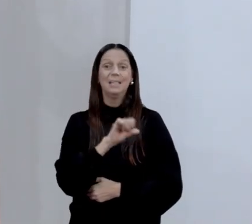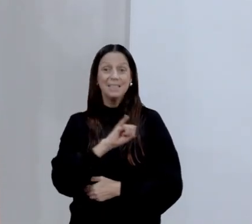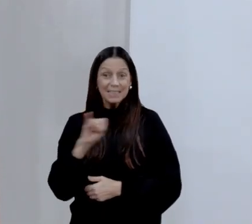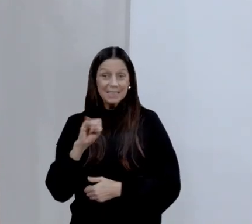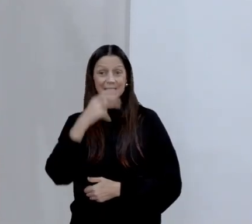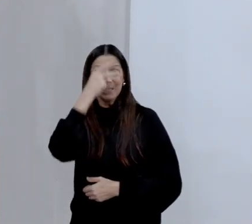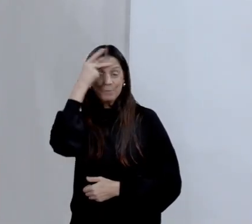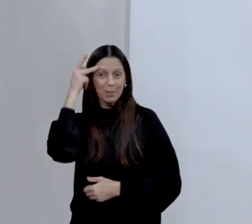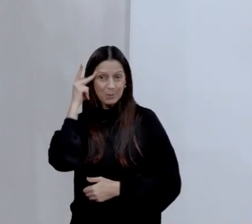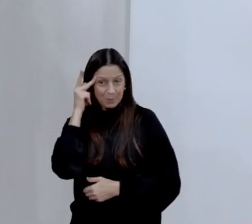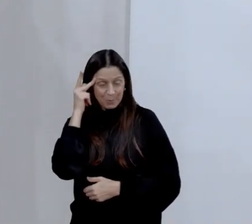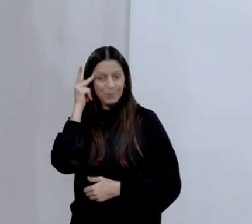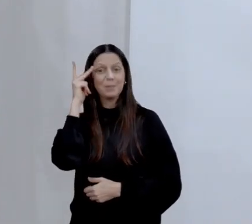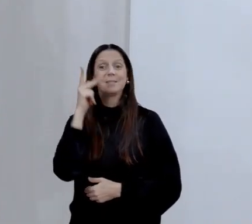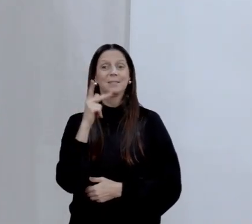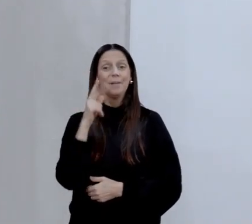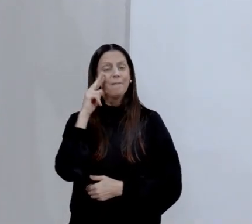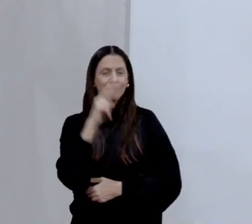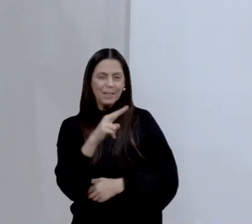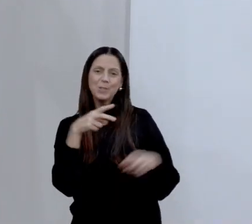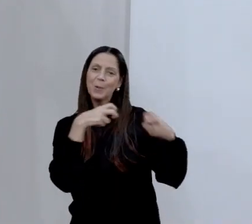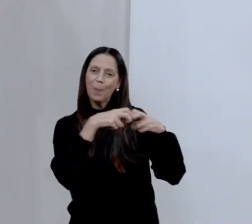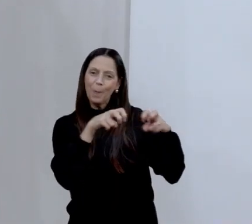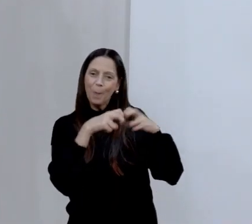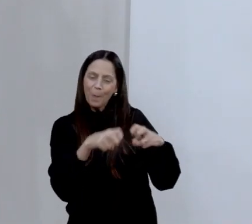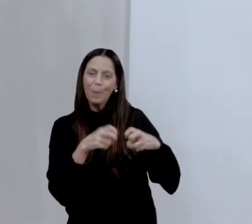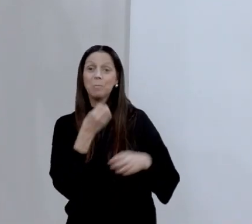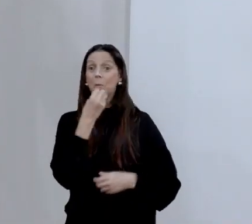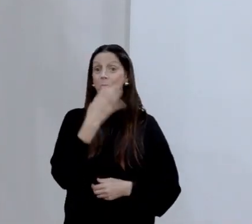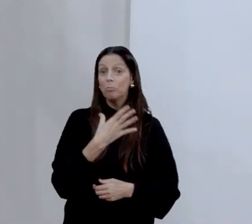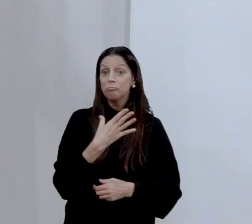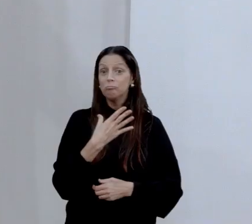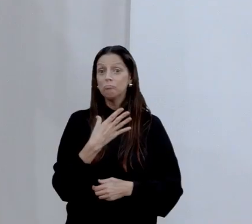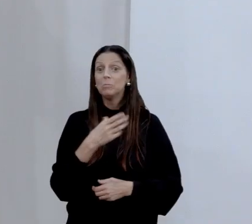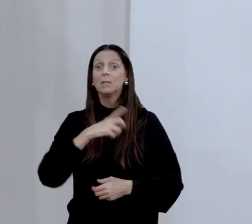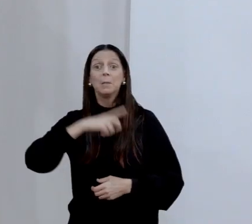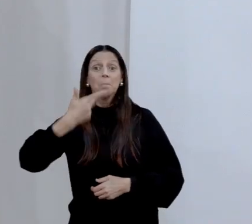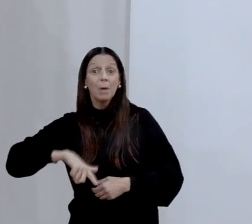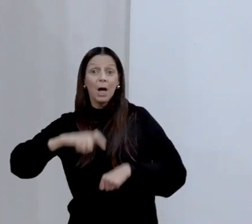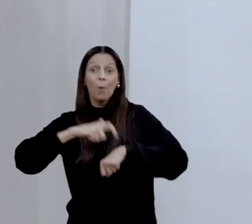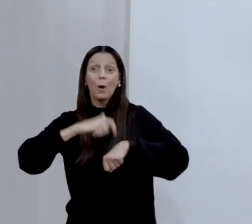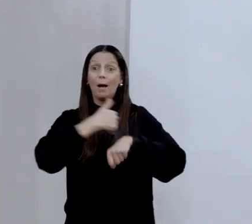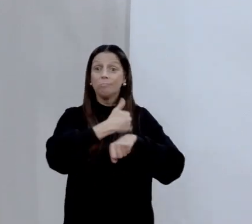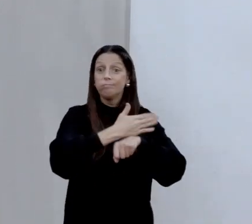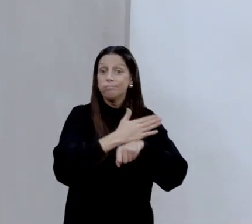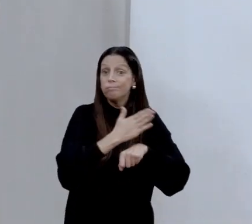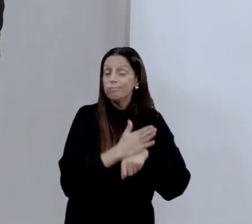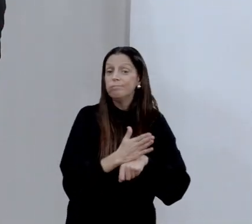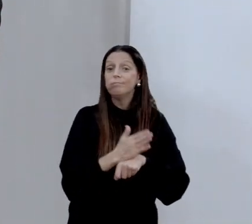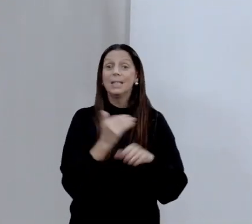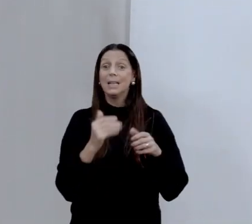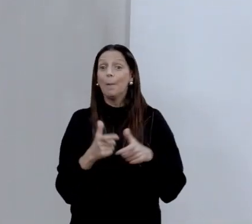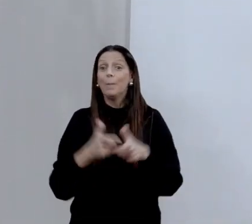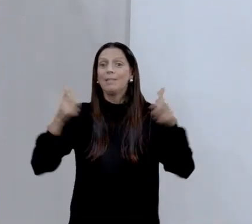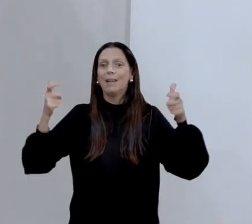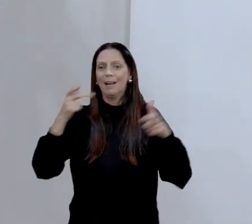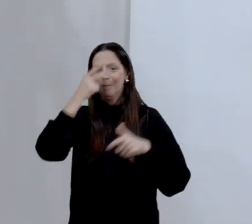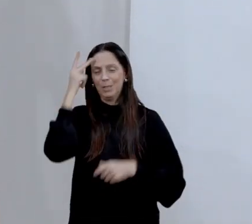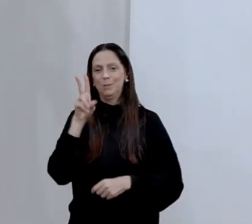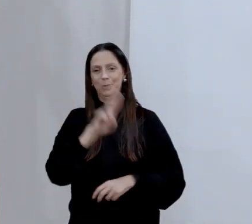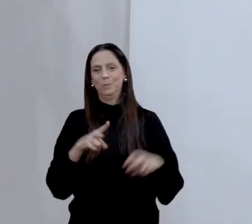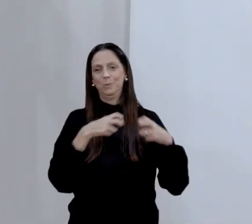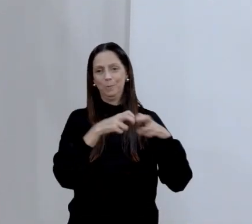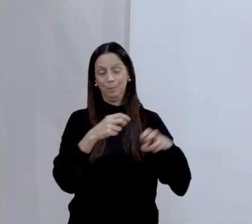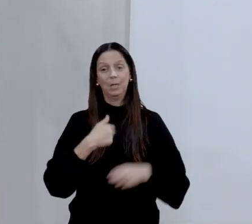transporte coletivo tivesse mais oferta de horários, mais qualidade e essa assertividade. Né? E eu quero dizer mais uma vez,